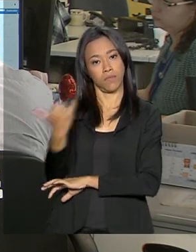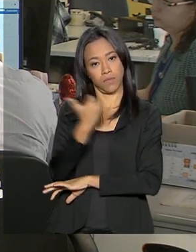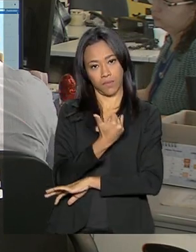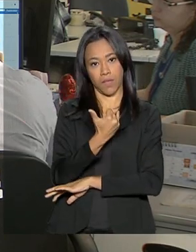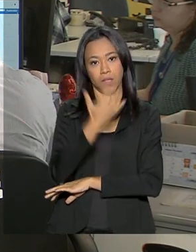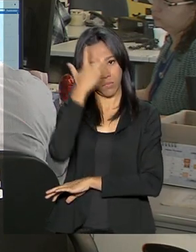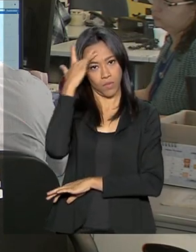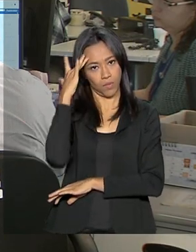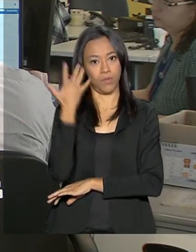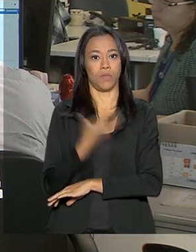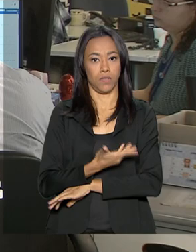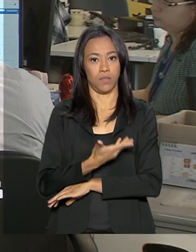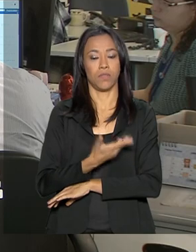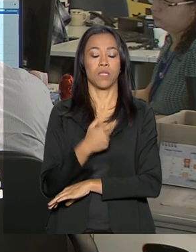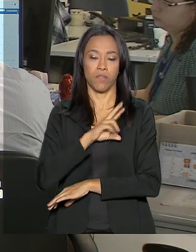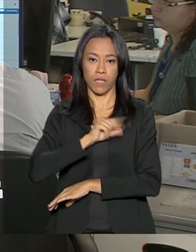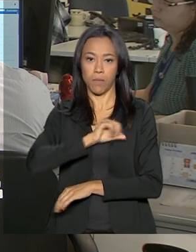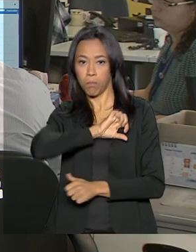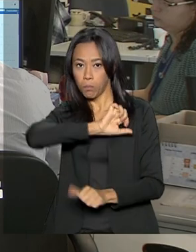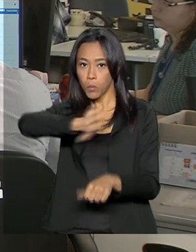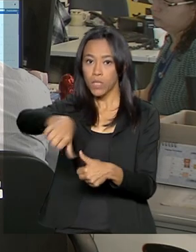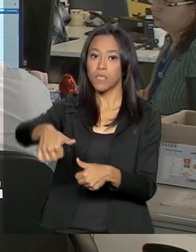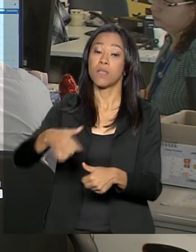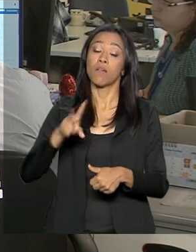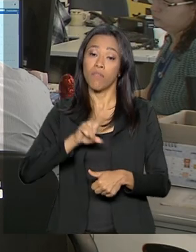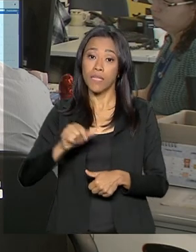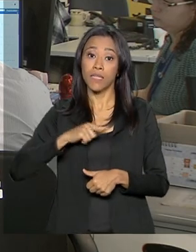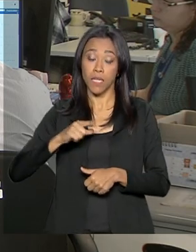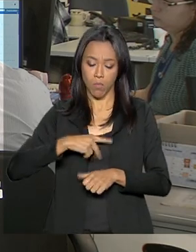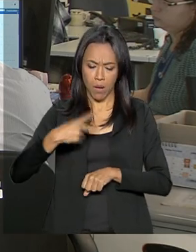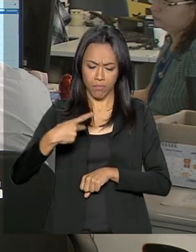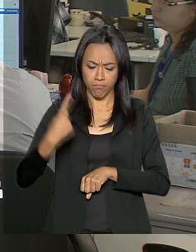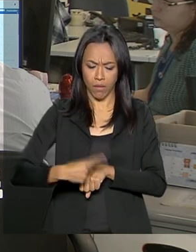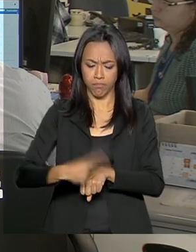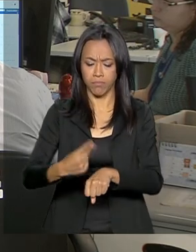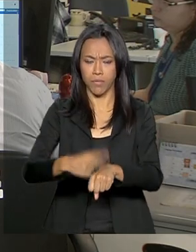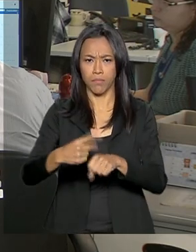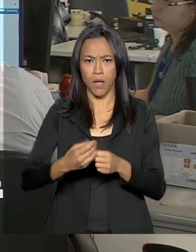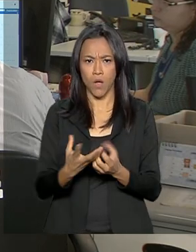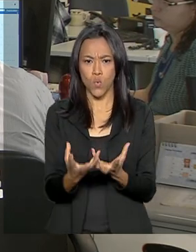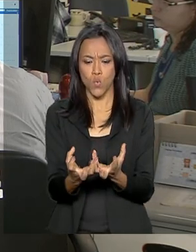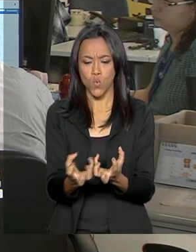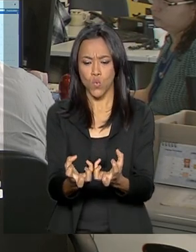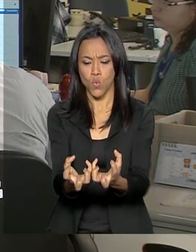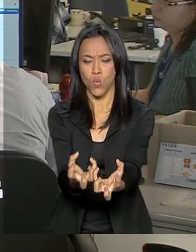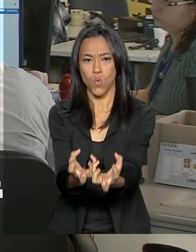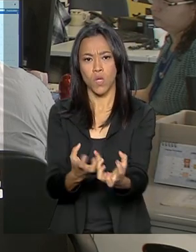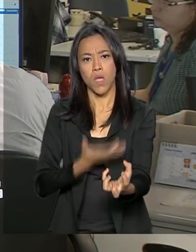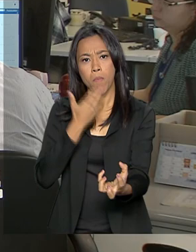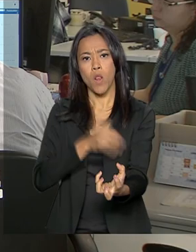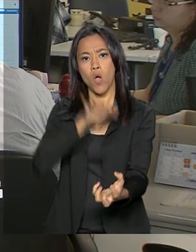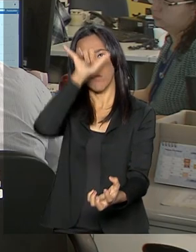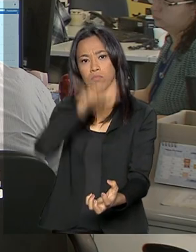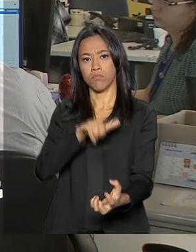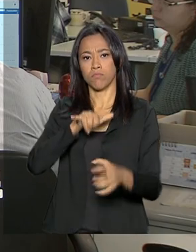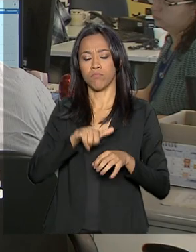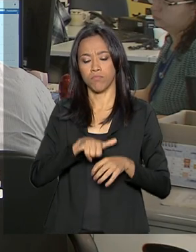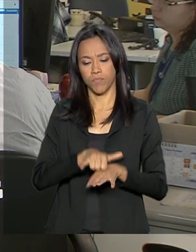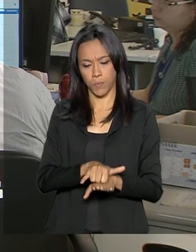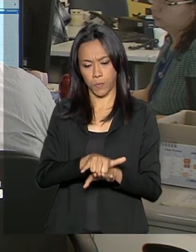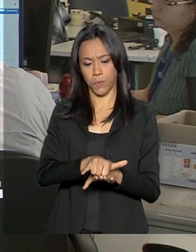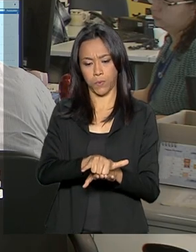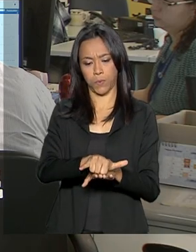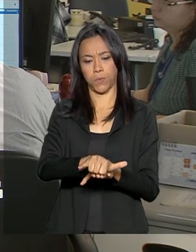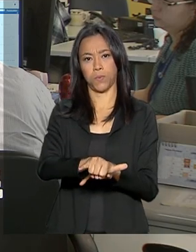passageiros. A pista principal vai ser pavimentada com uma camada porosa de atrito, que melhora a performance do pouso das aeronaves